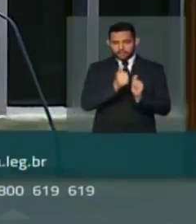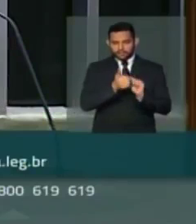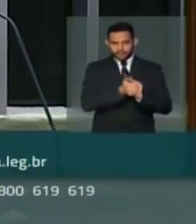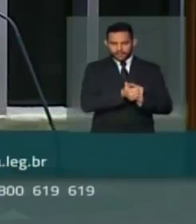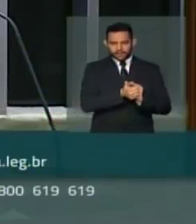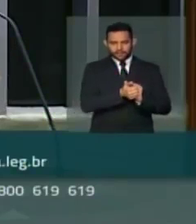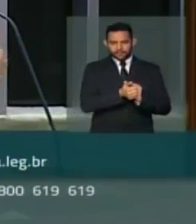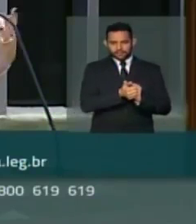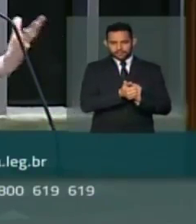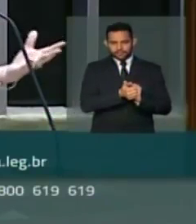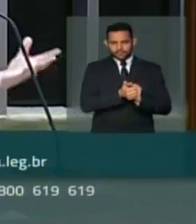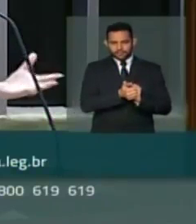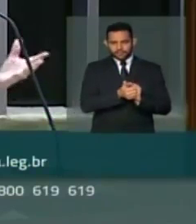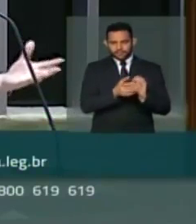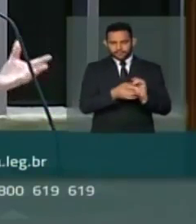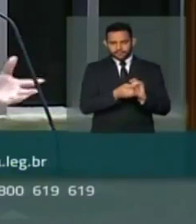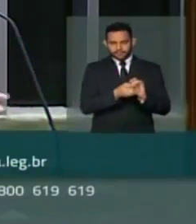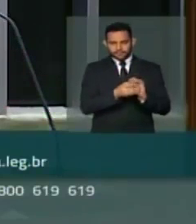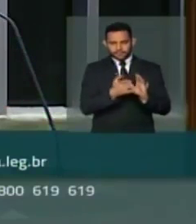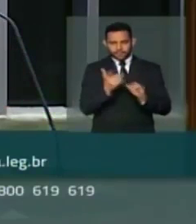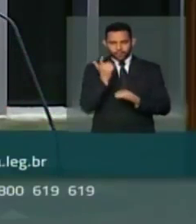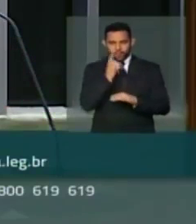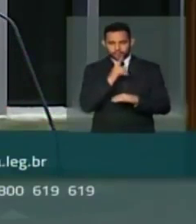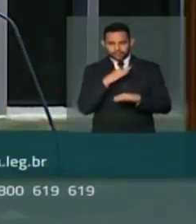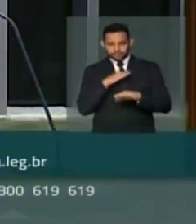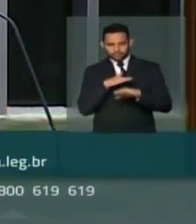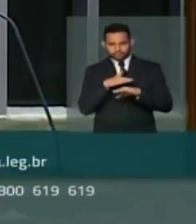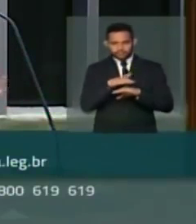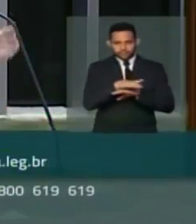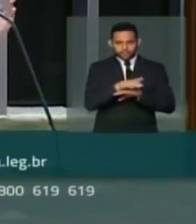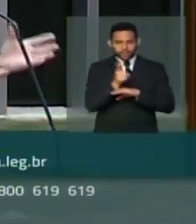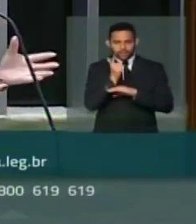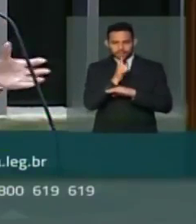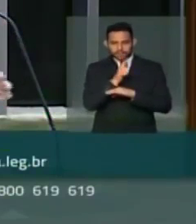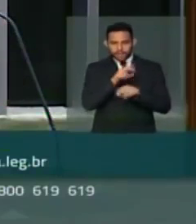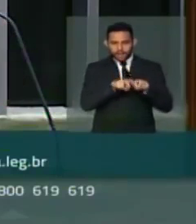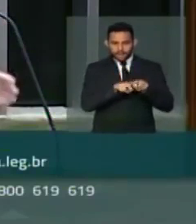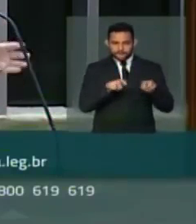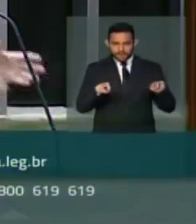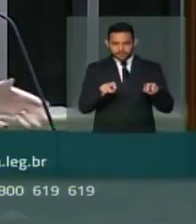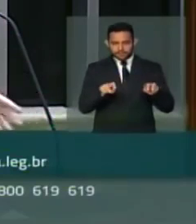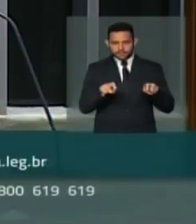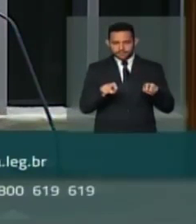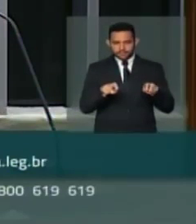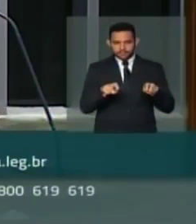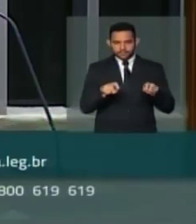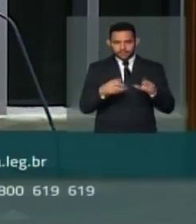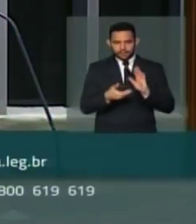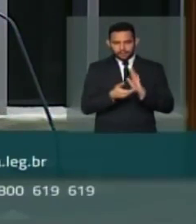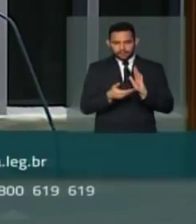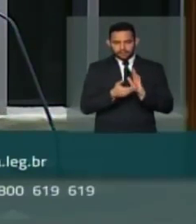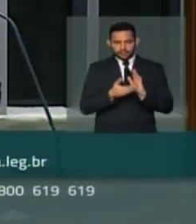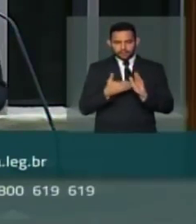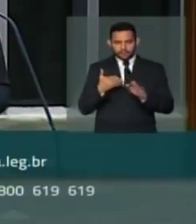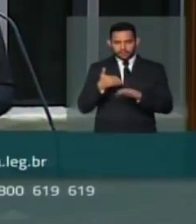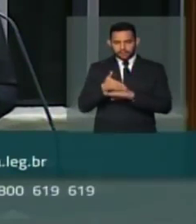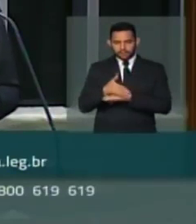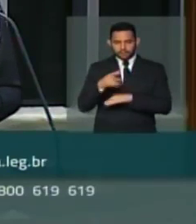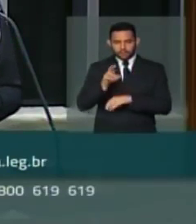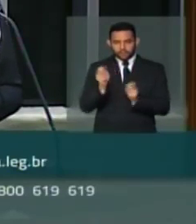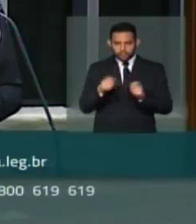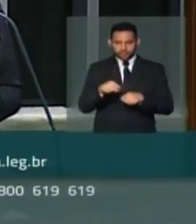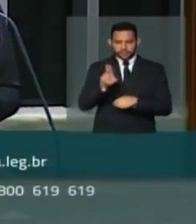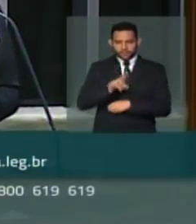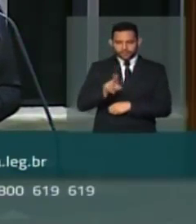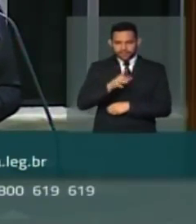readaptada, ela foi deixada em condições de garantir que a mesa da casa e a tribuna possa ser